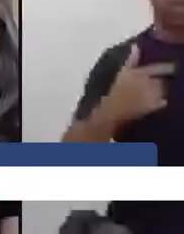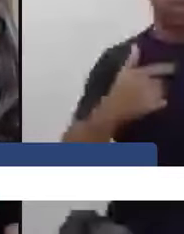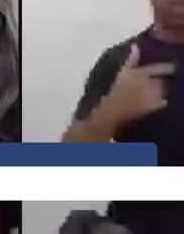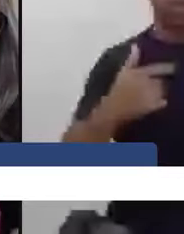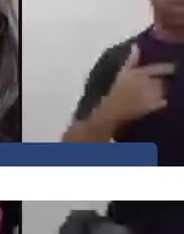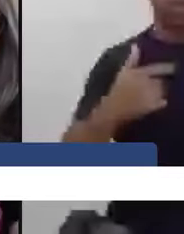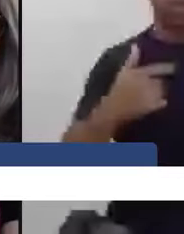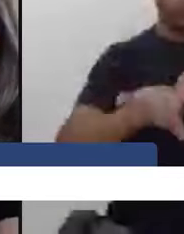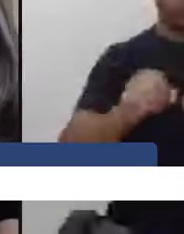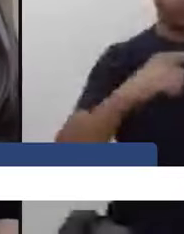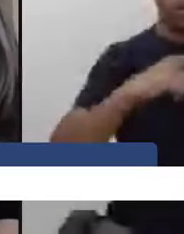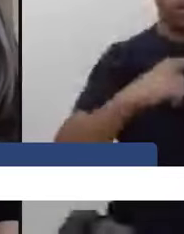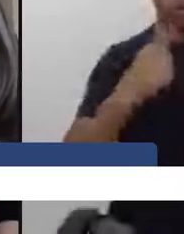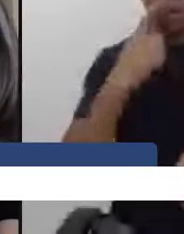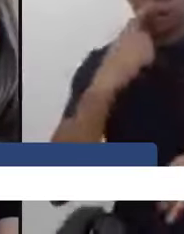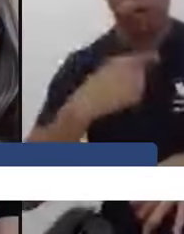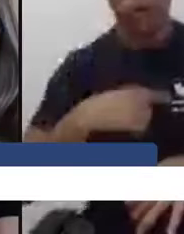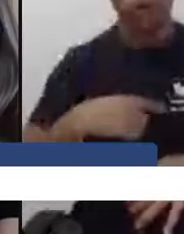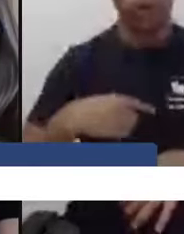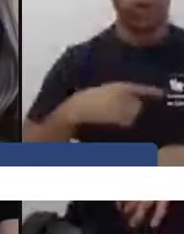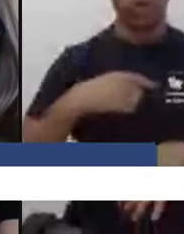formação, eu tenho mestrado